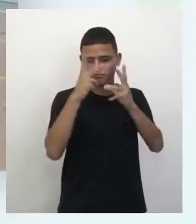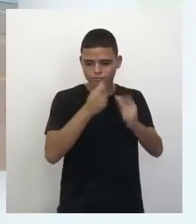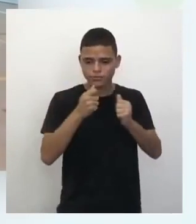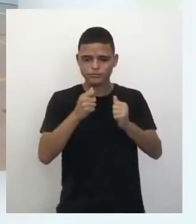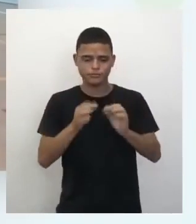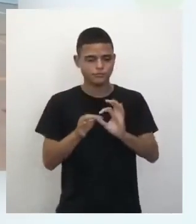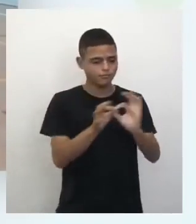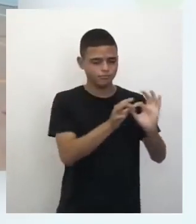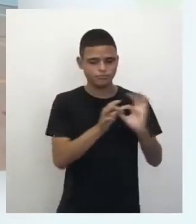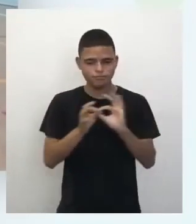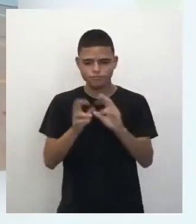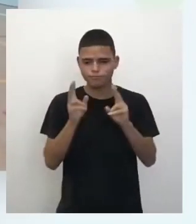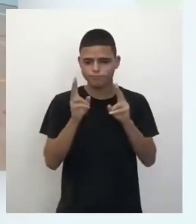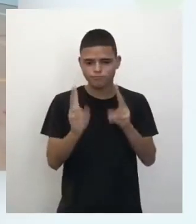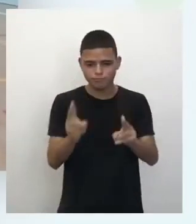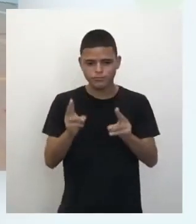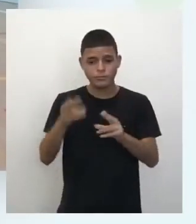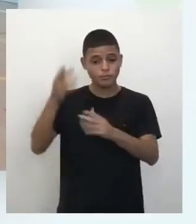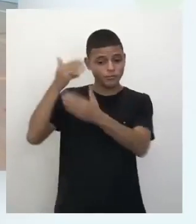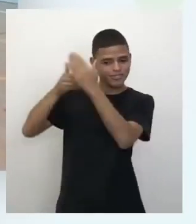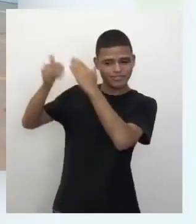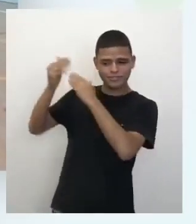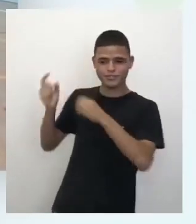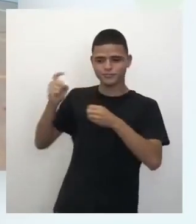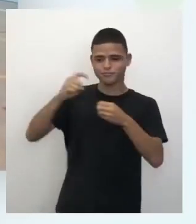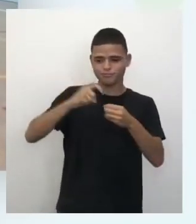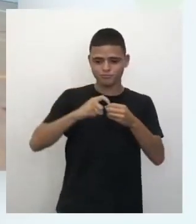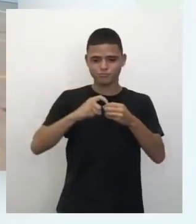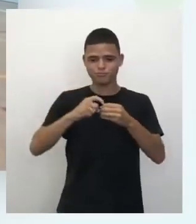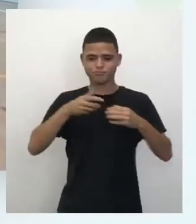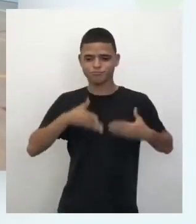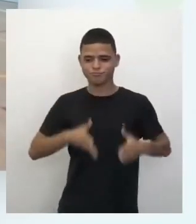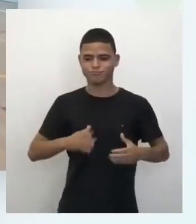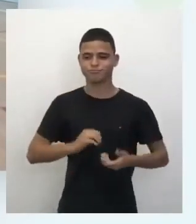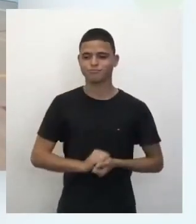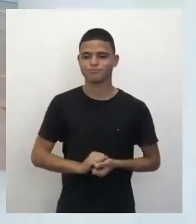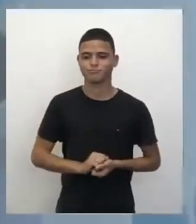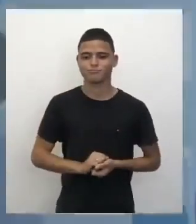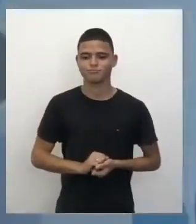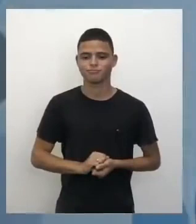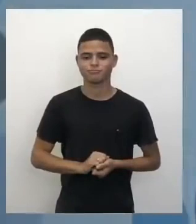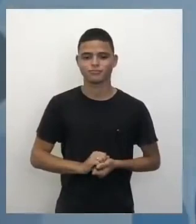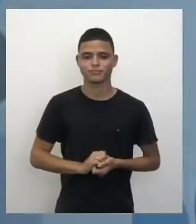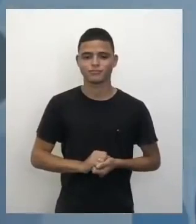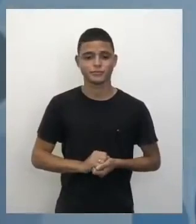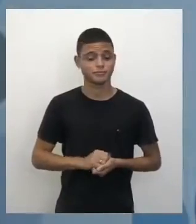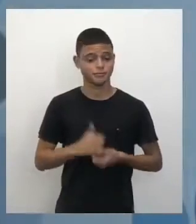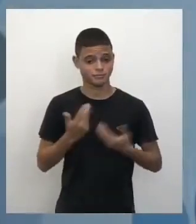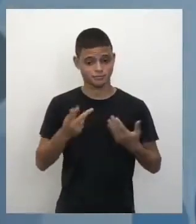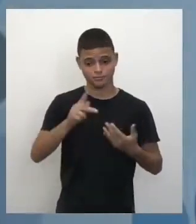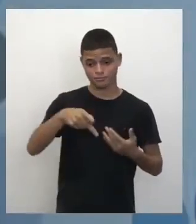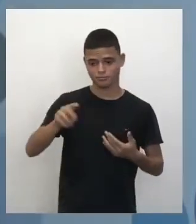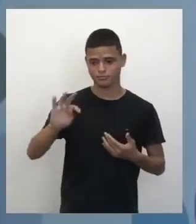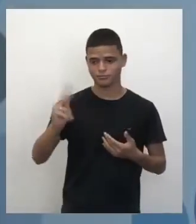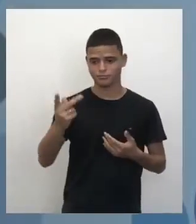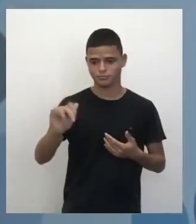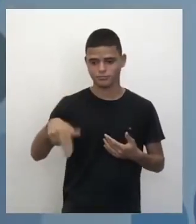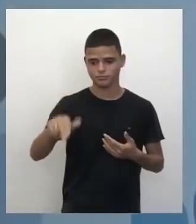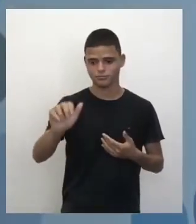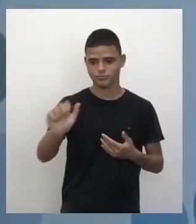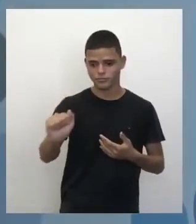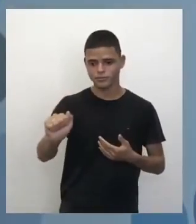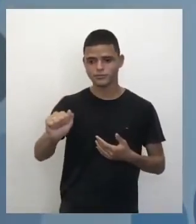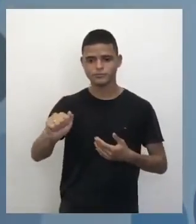se une e que eu volto para as minhas origens. E é isso. A professora Tayana nos visitando nas